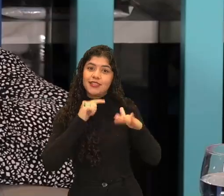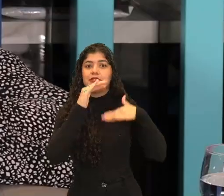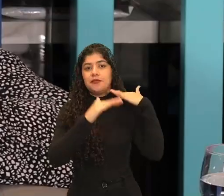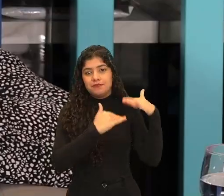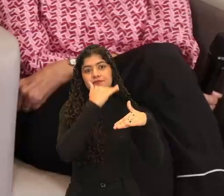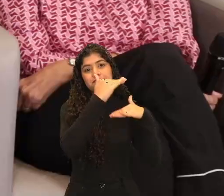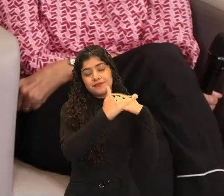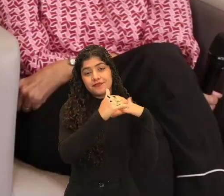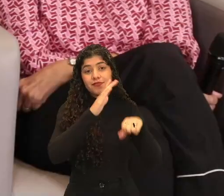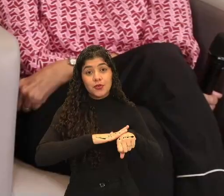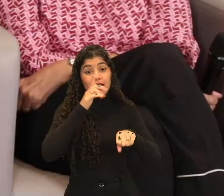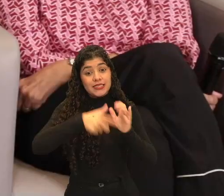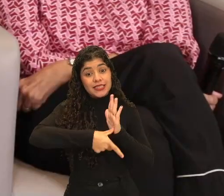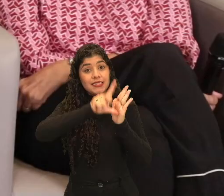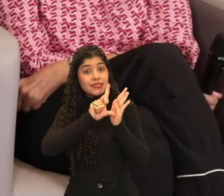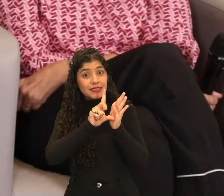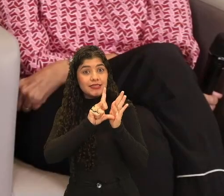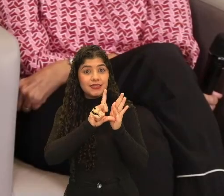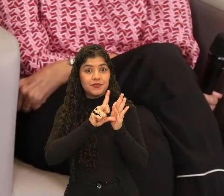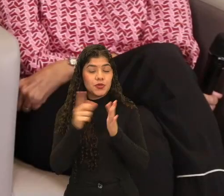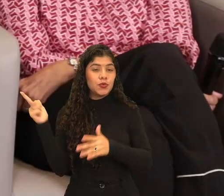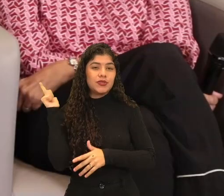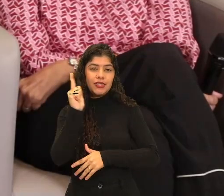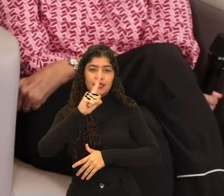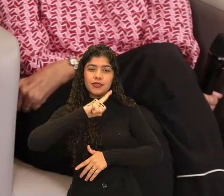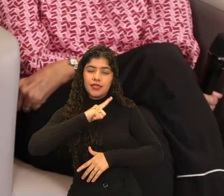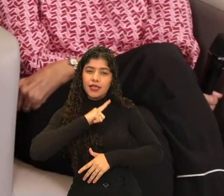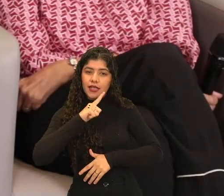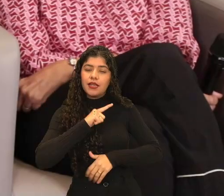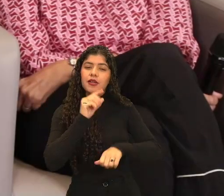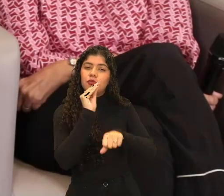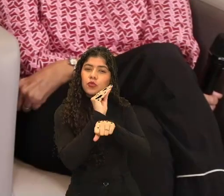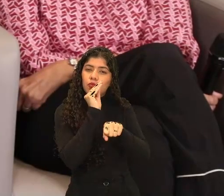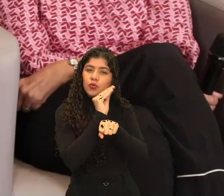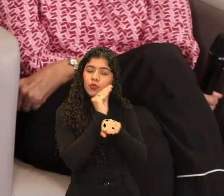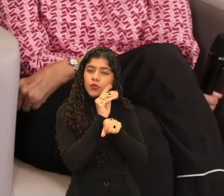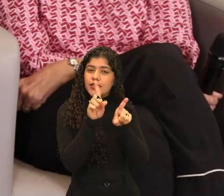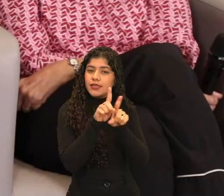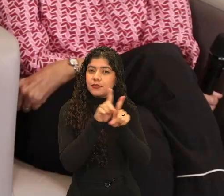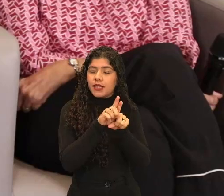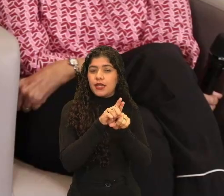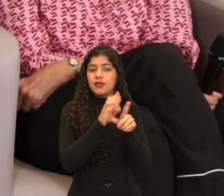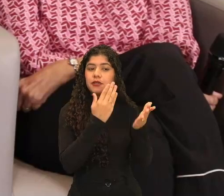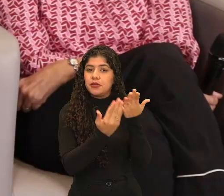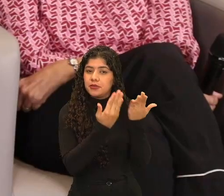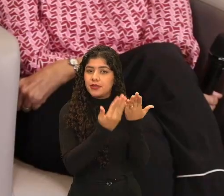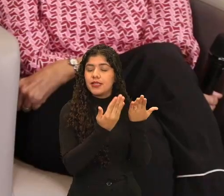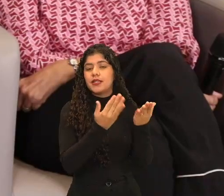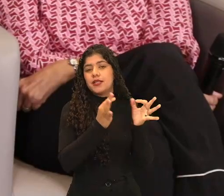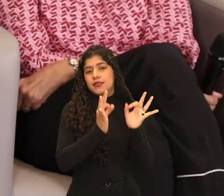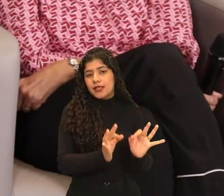desenvolvimento. Então, quanto mais cedo ele tiver as estimulações, as terapias, né, que são necessárias, a